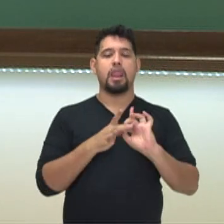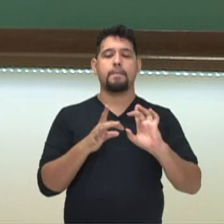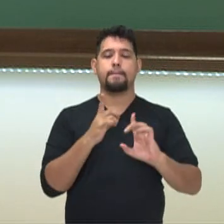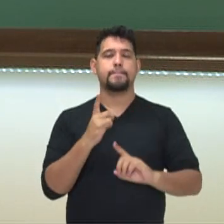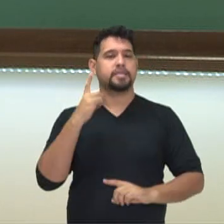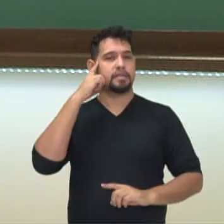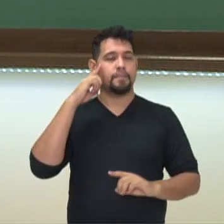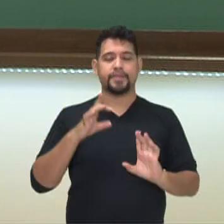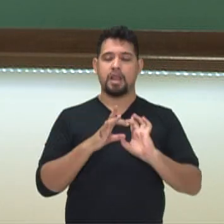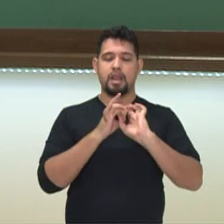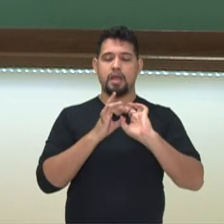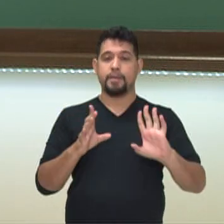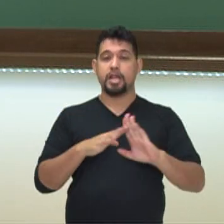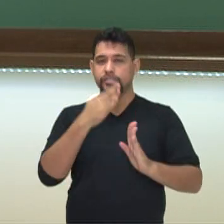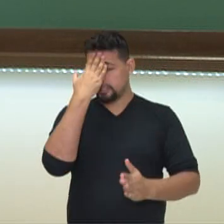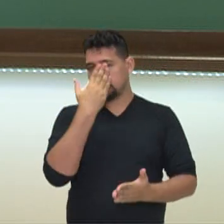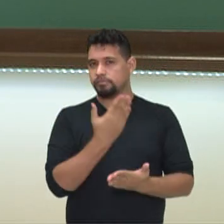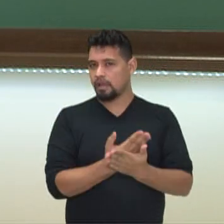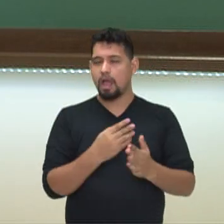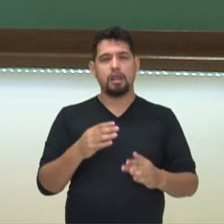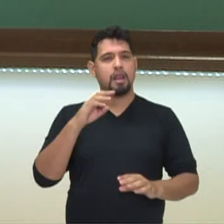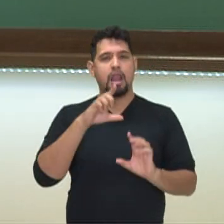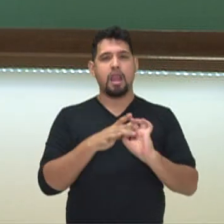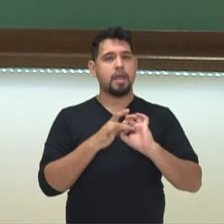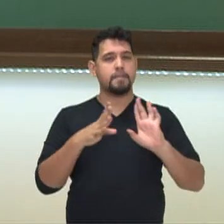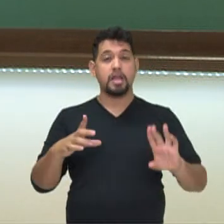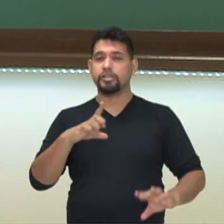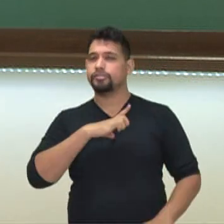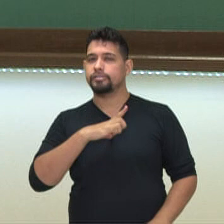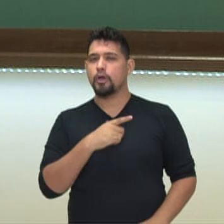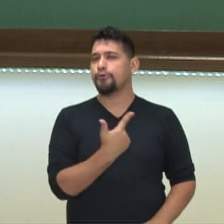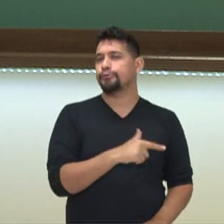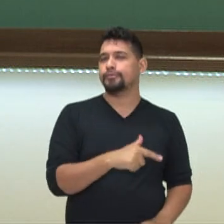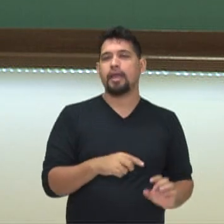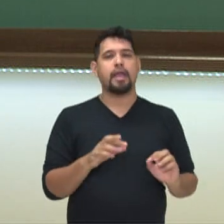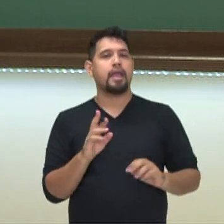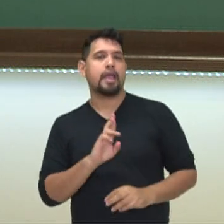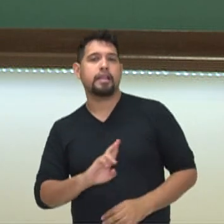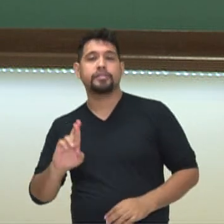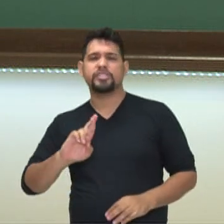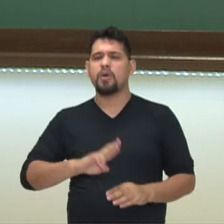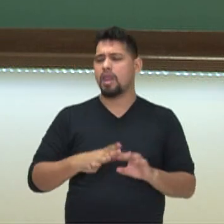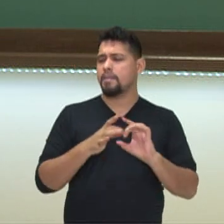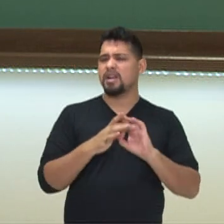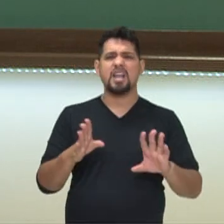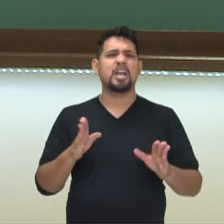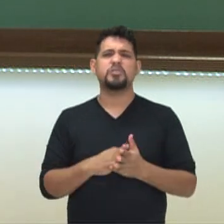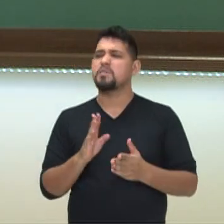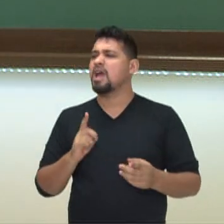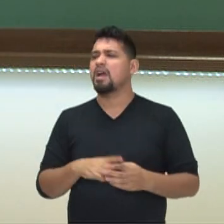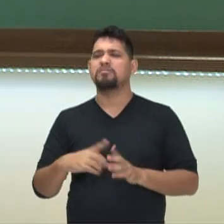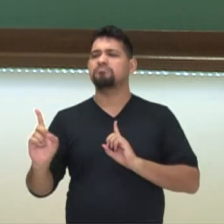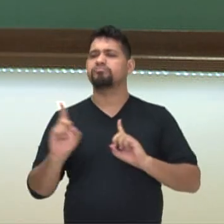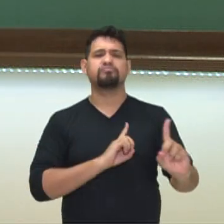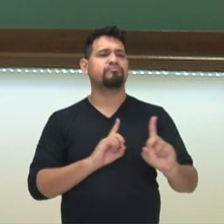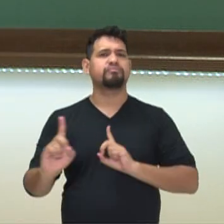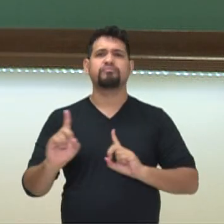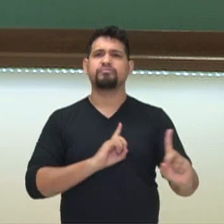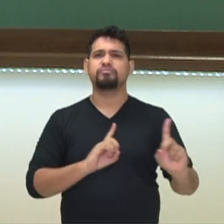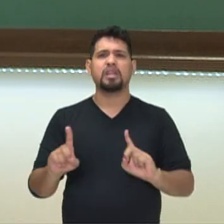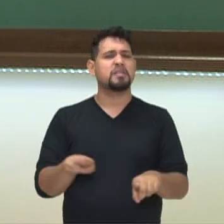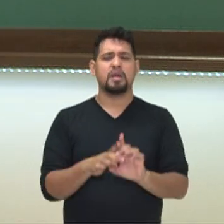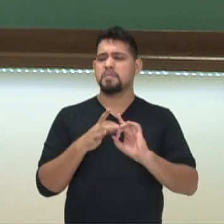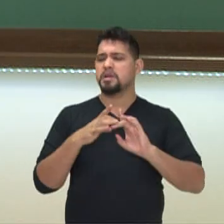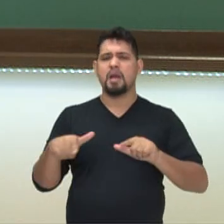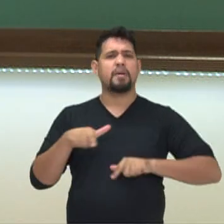pensamento, liberdade de crença, liberdade de ter ou não religião, liberdade de ir e vir e liberdade para trabalhar, ganhar